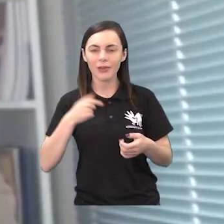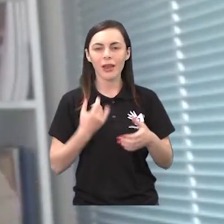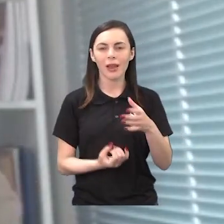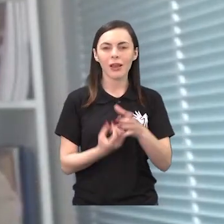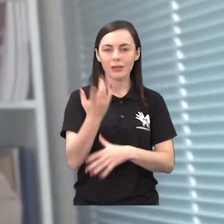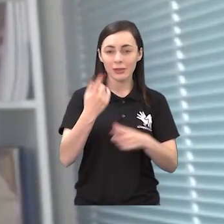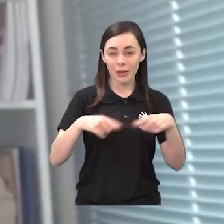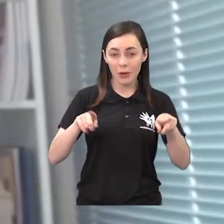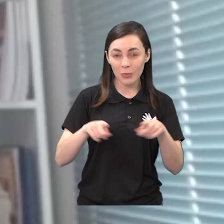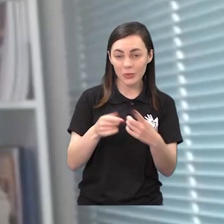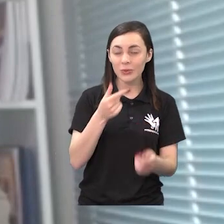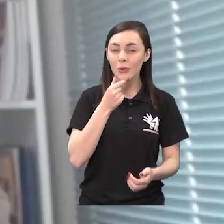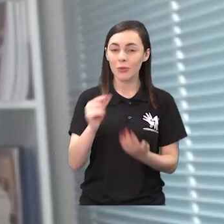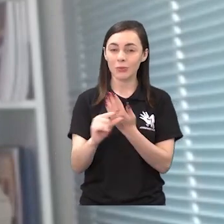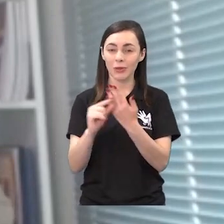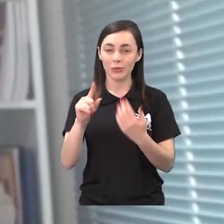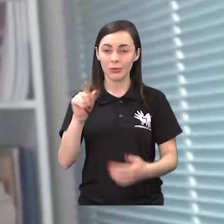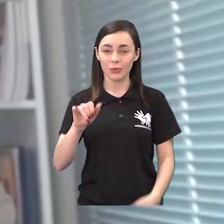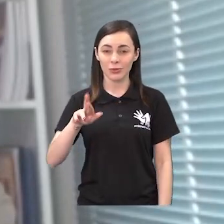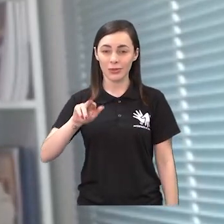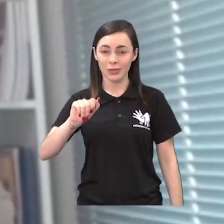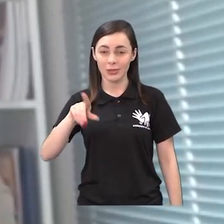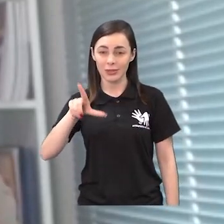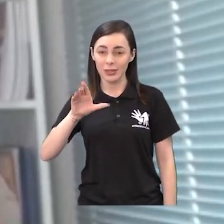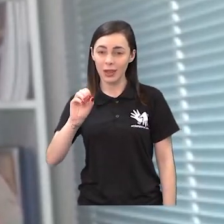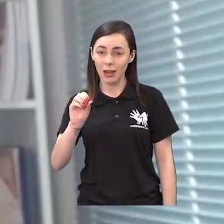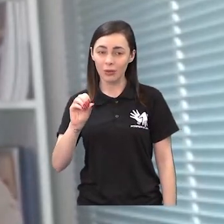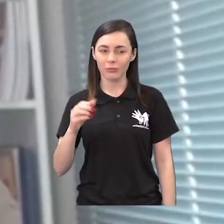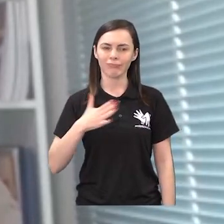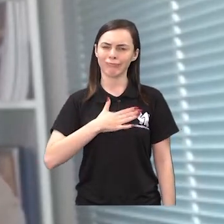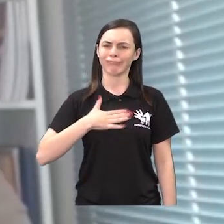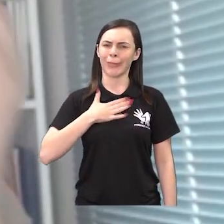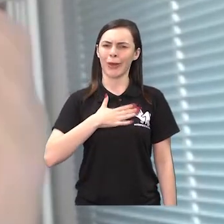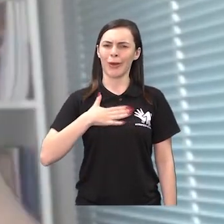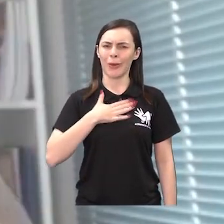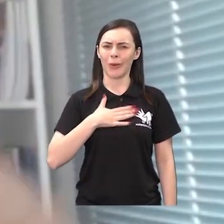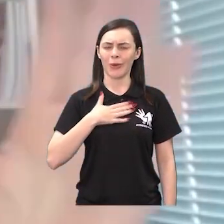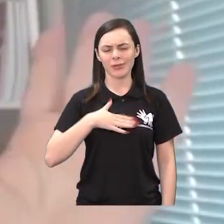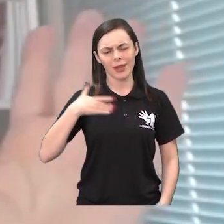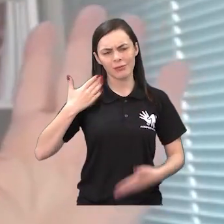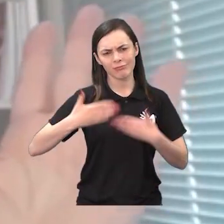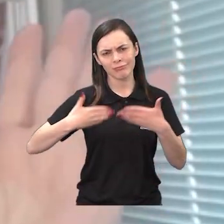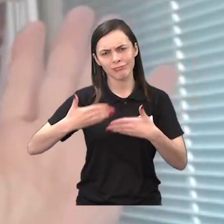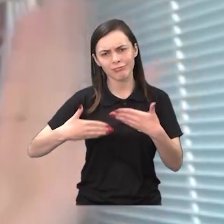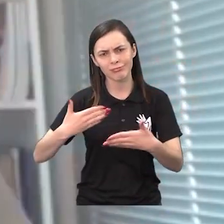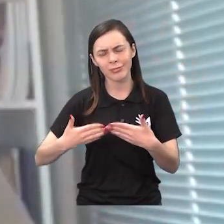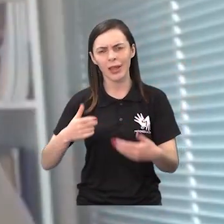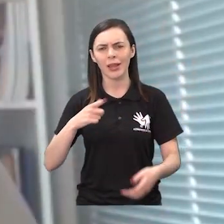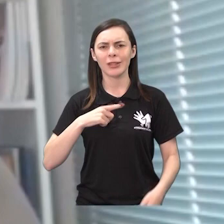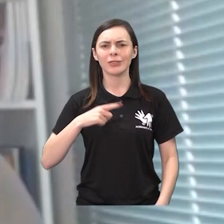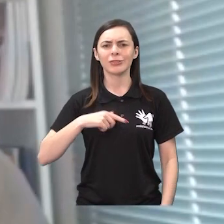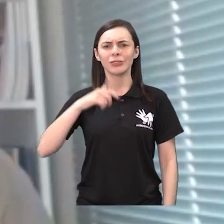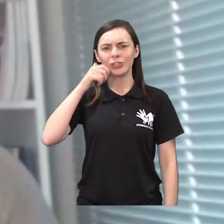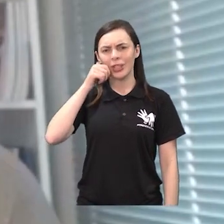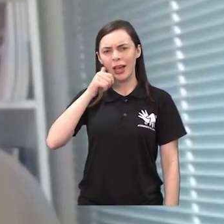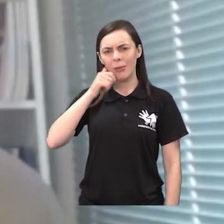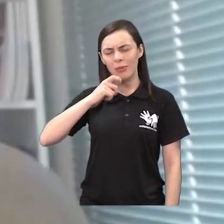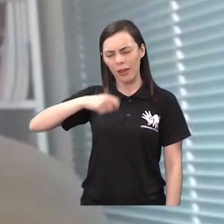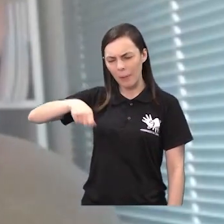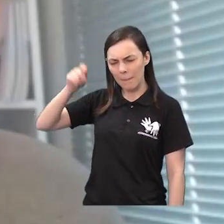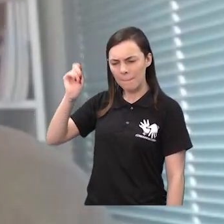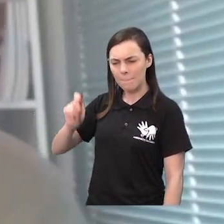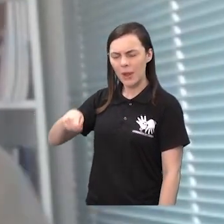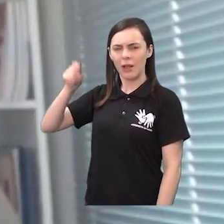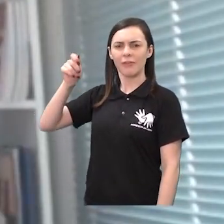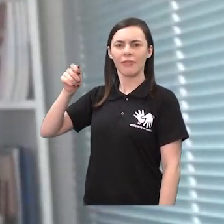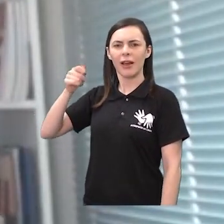é uma trilha que o próprio Ziraldo, gosta muito. E por aí foi a Fada que Tinha